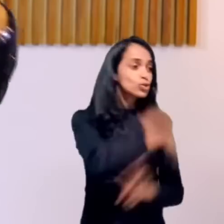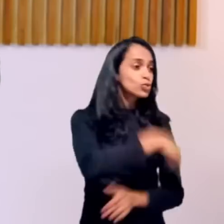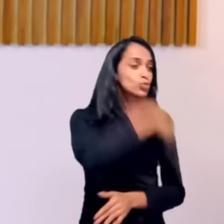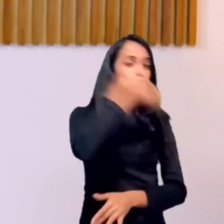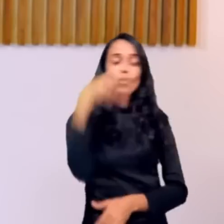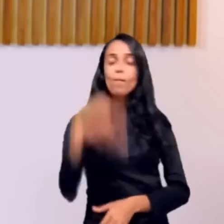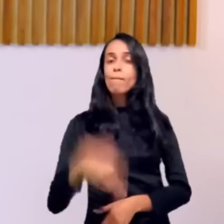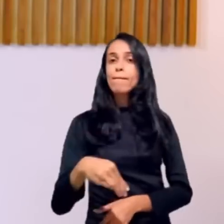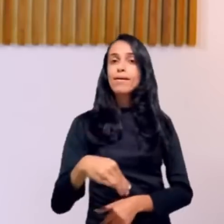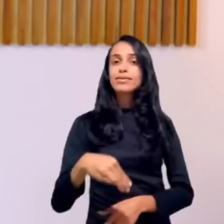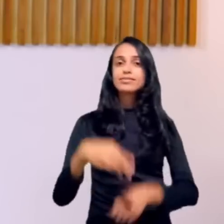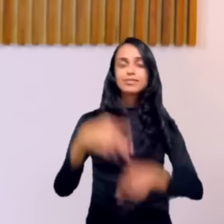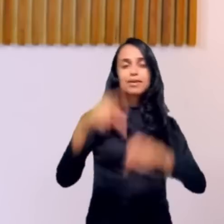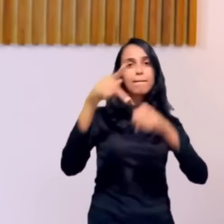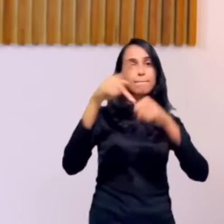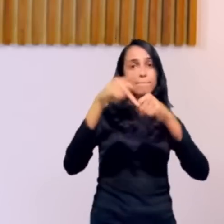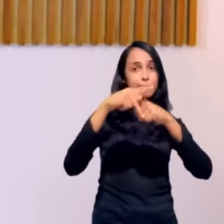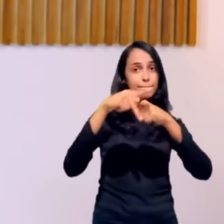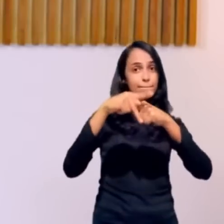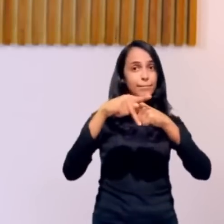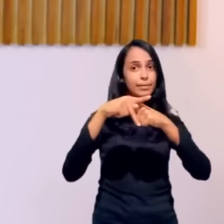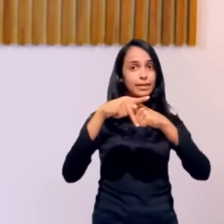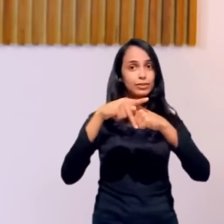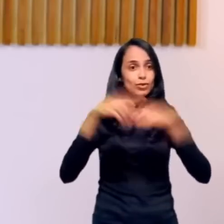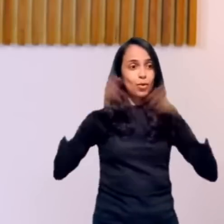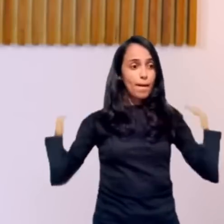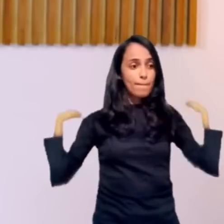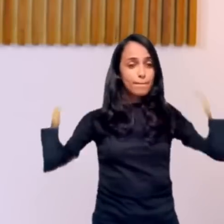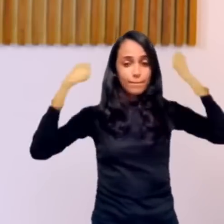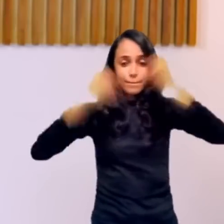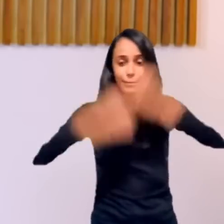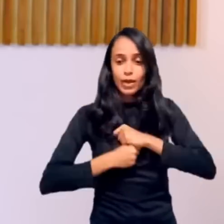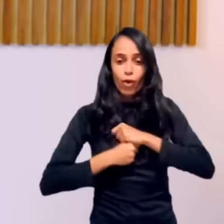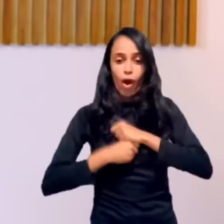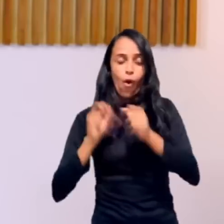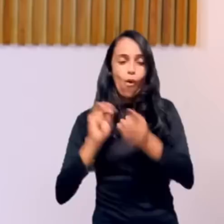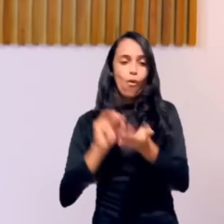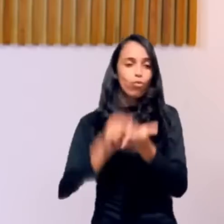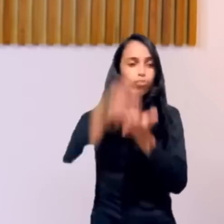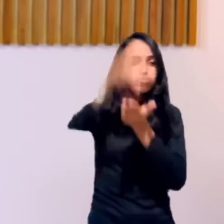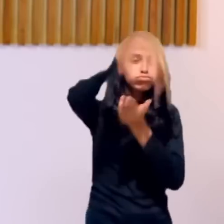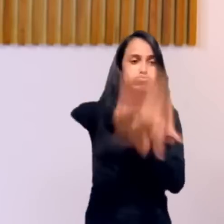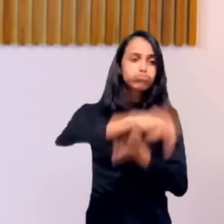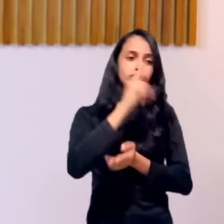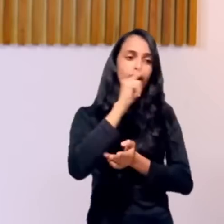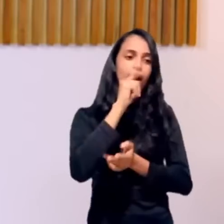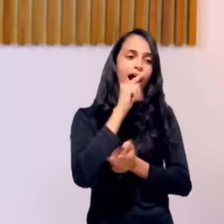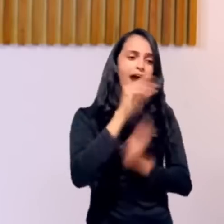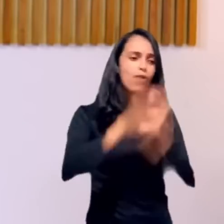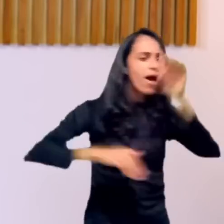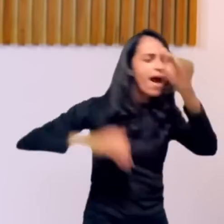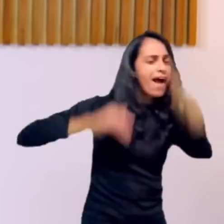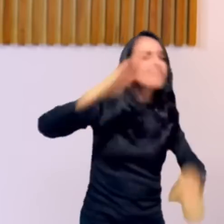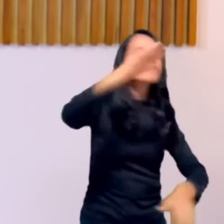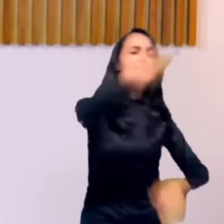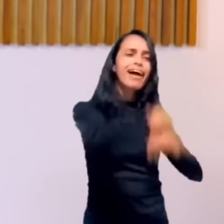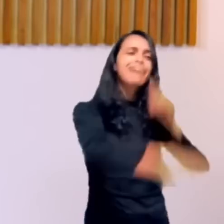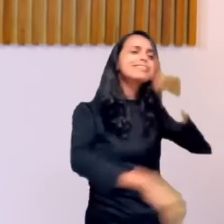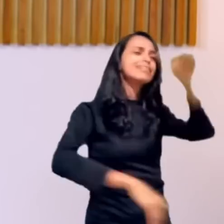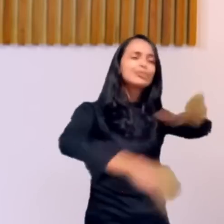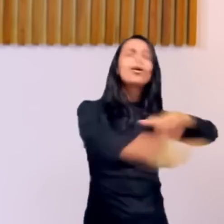sua capa e pulou na água e foi nadando para chegar até a Jesus.